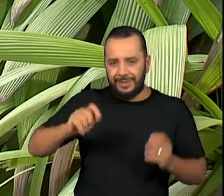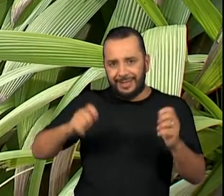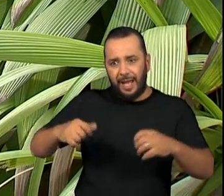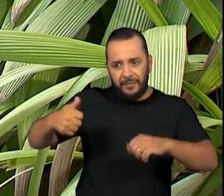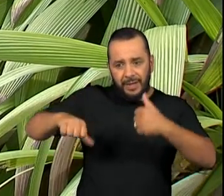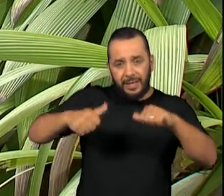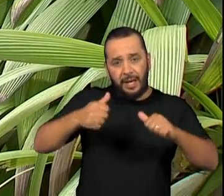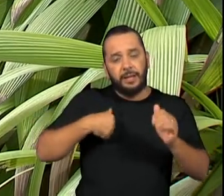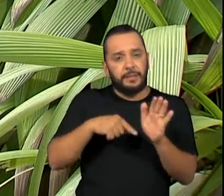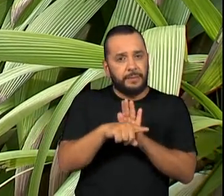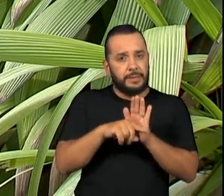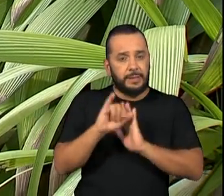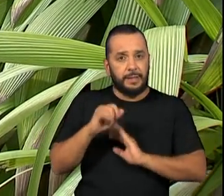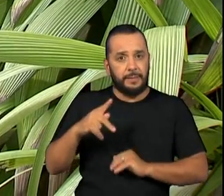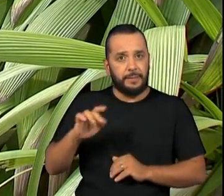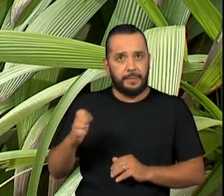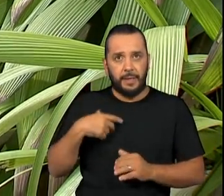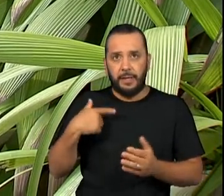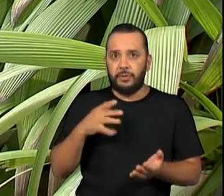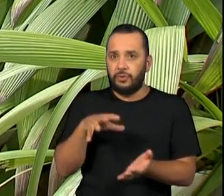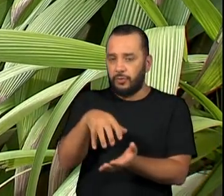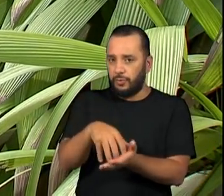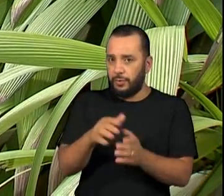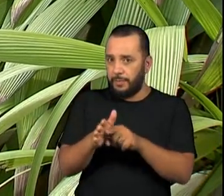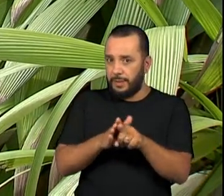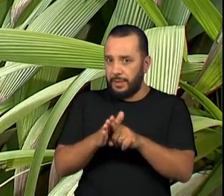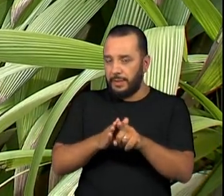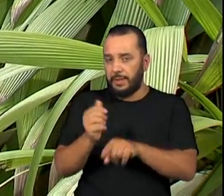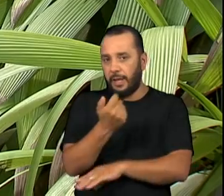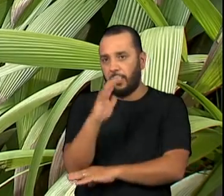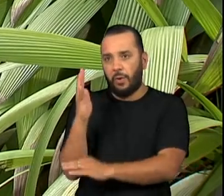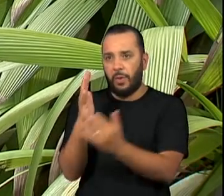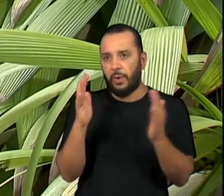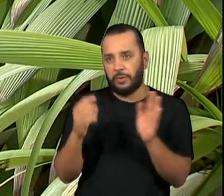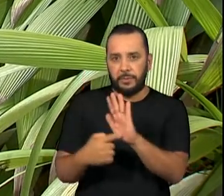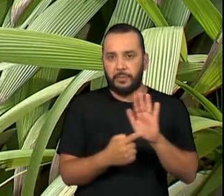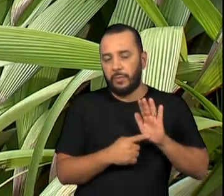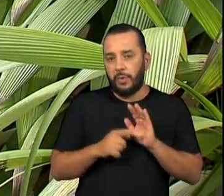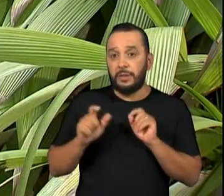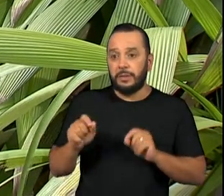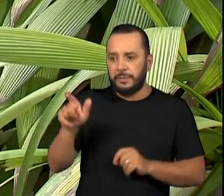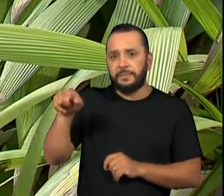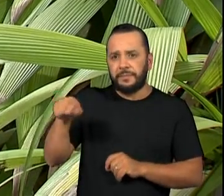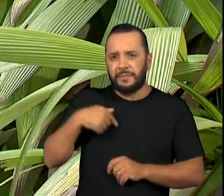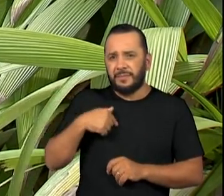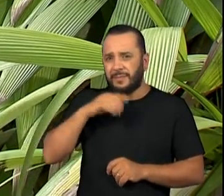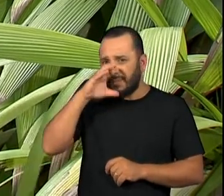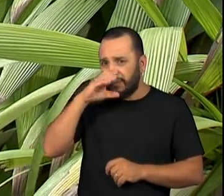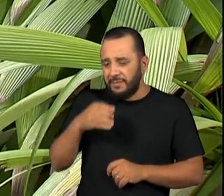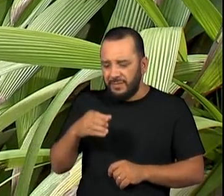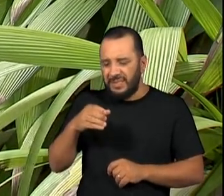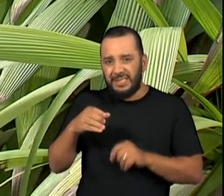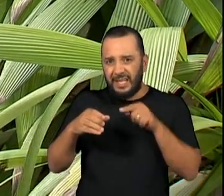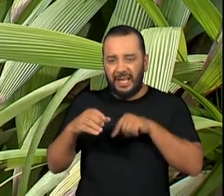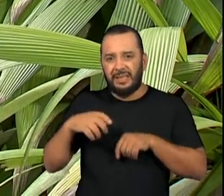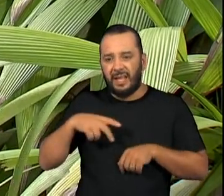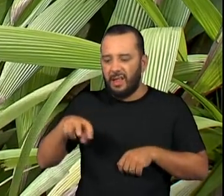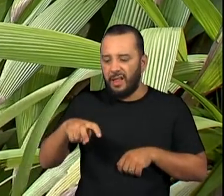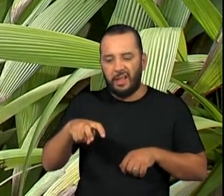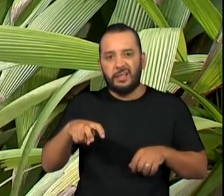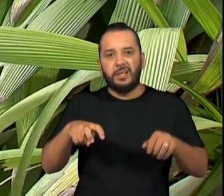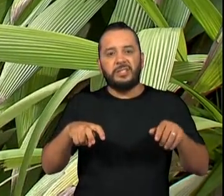do IP, Instituto de Pesquisas Ecológicas, comprovou que o animal está sendo contaminado por